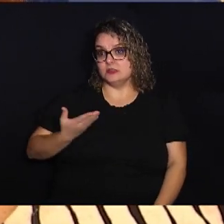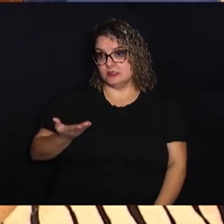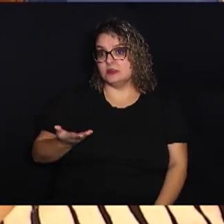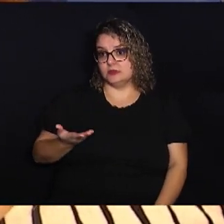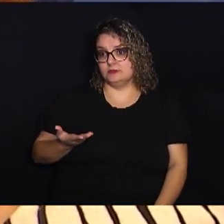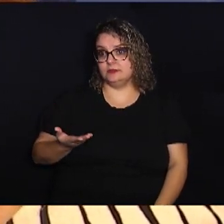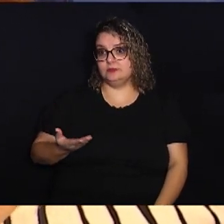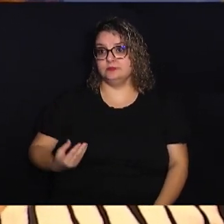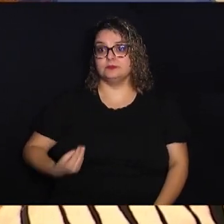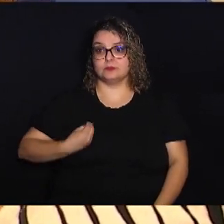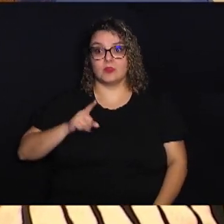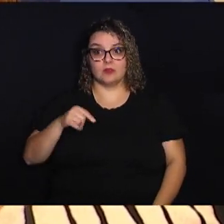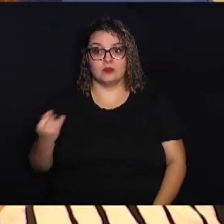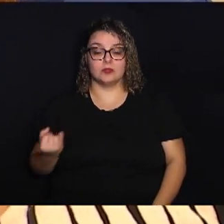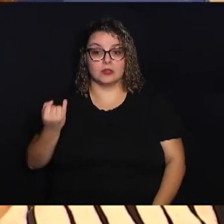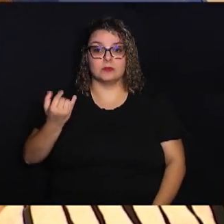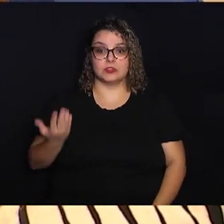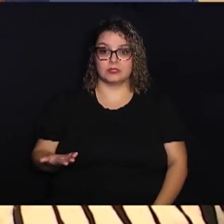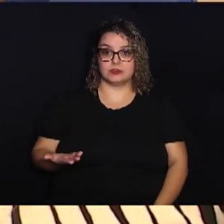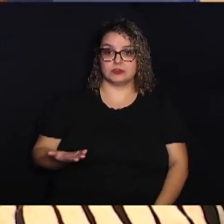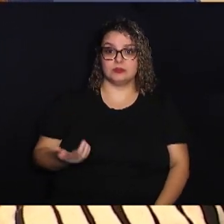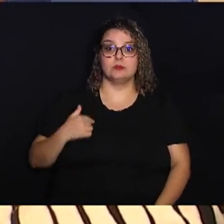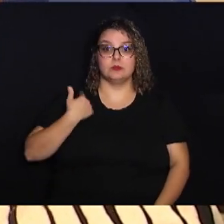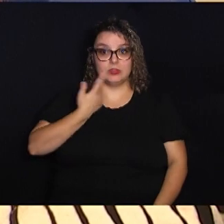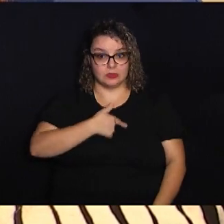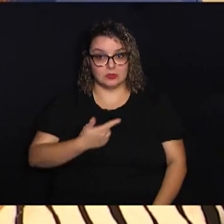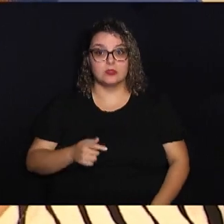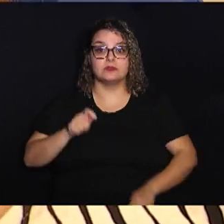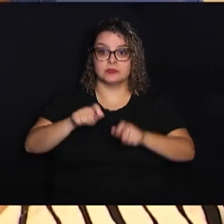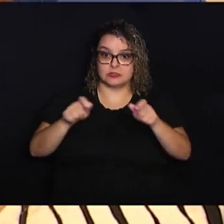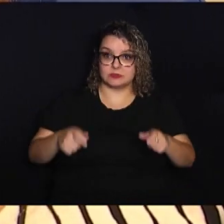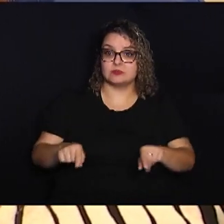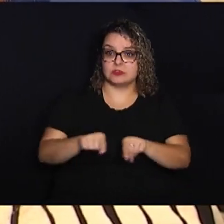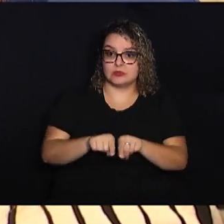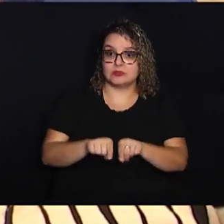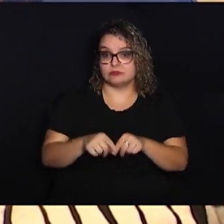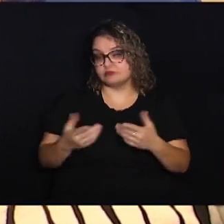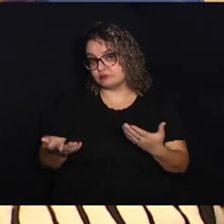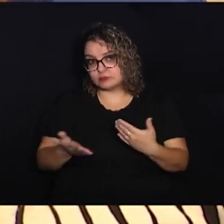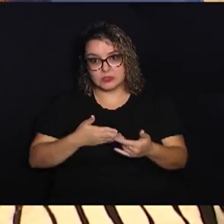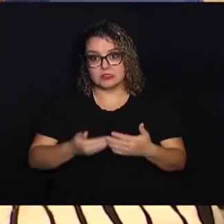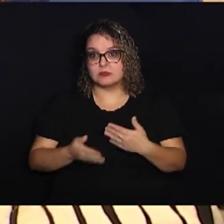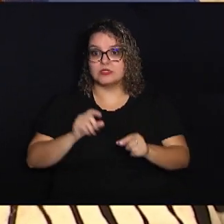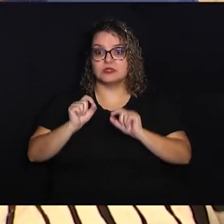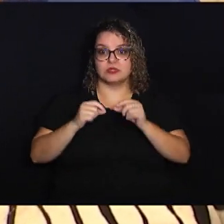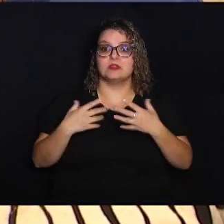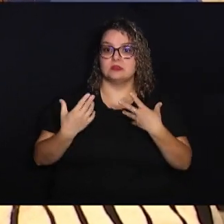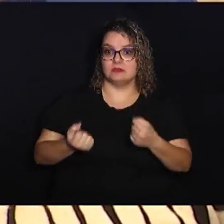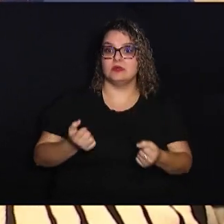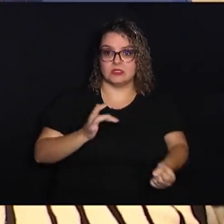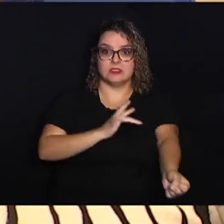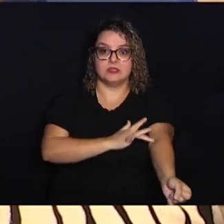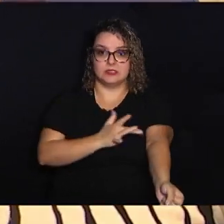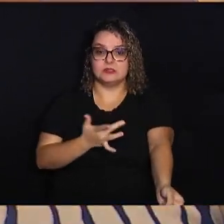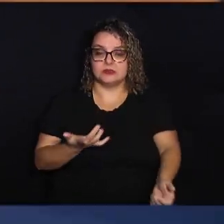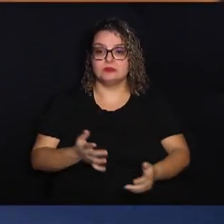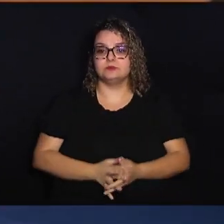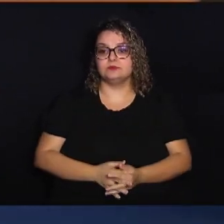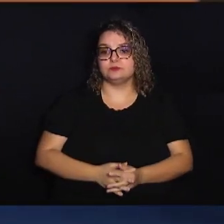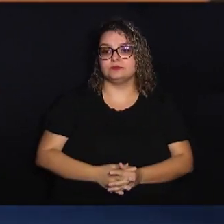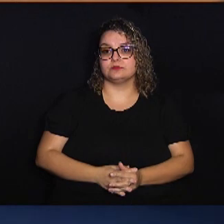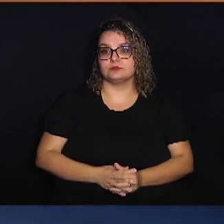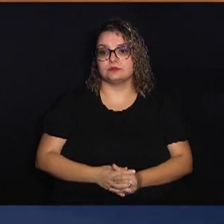vida é uma coisa tão importante pra gente, para as outras pessoas, independente de quem vai receber esse sangue, né?